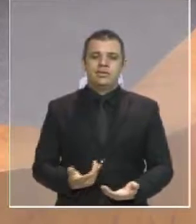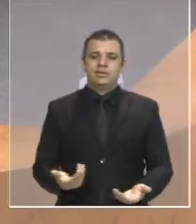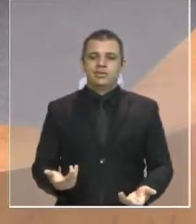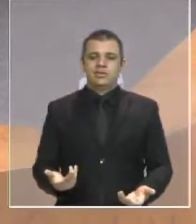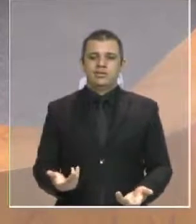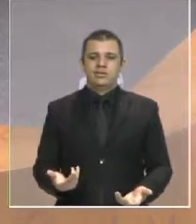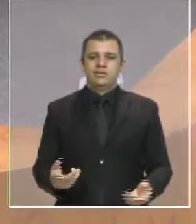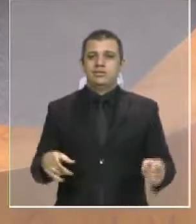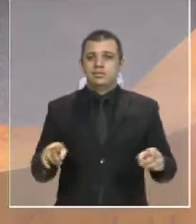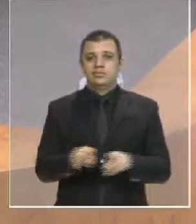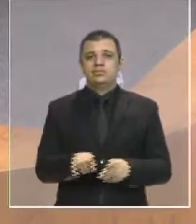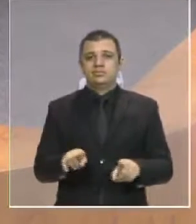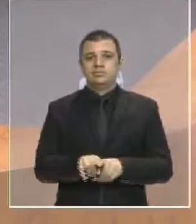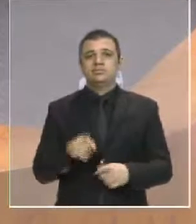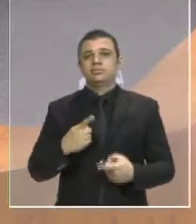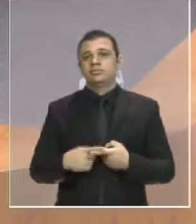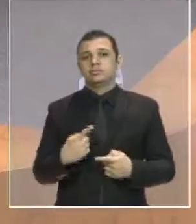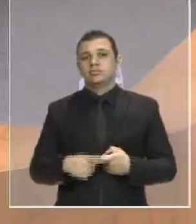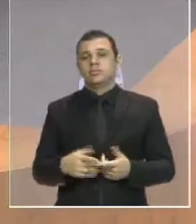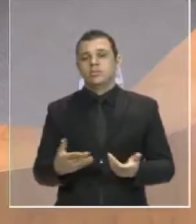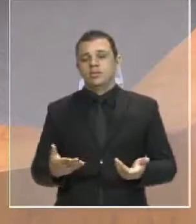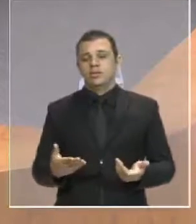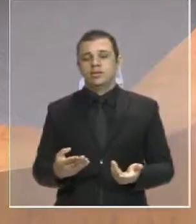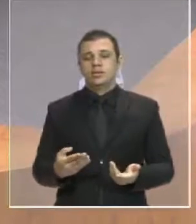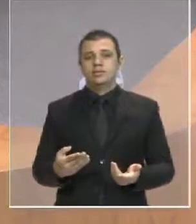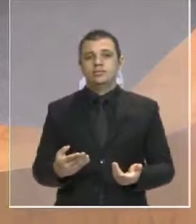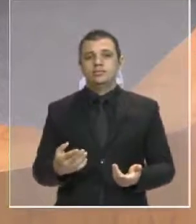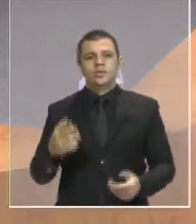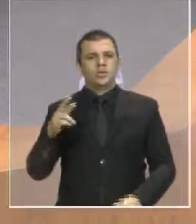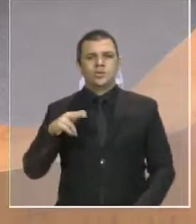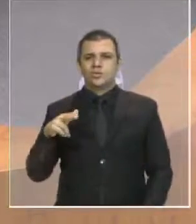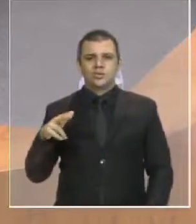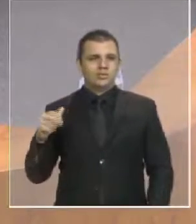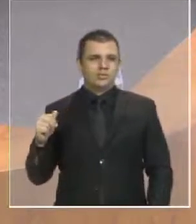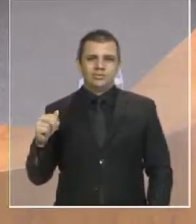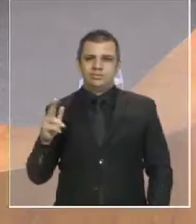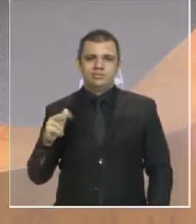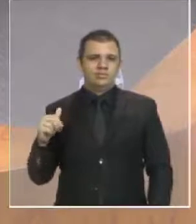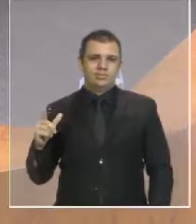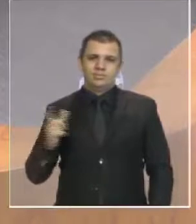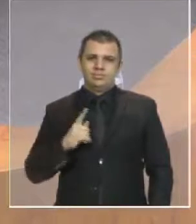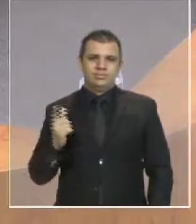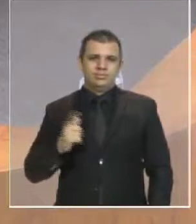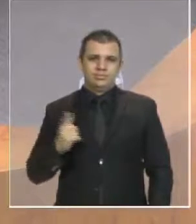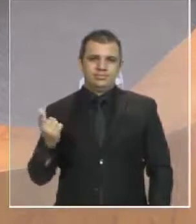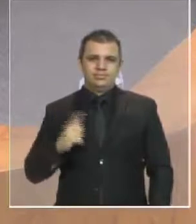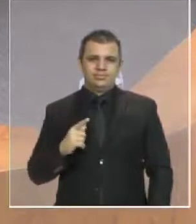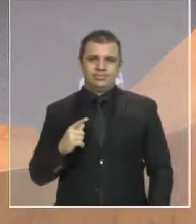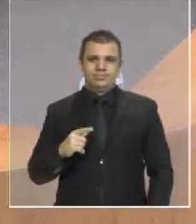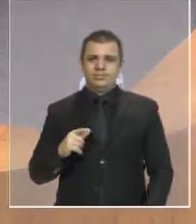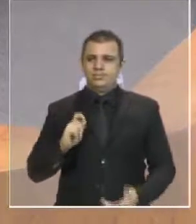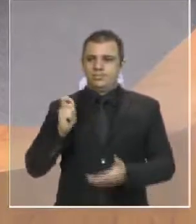Até porque, em nenhum momento houve superfaturamento de merenda escolar.